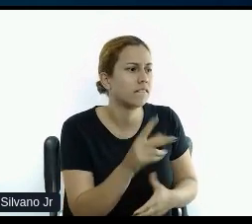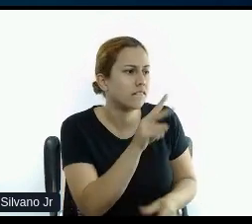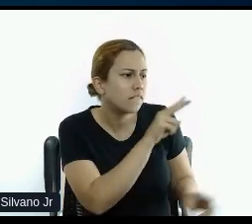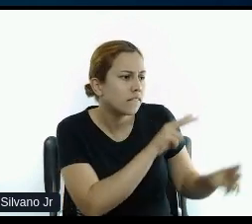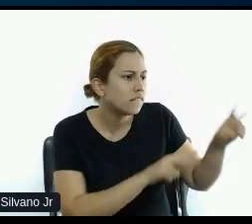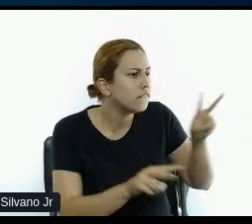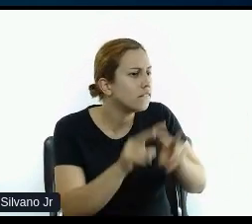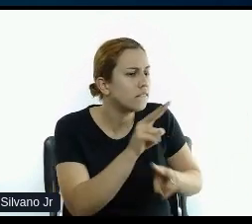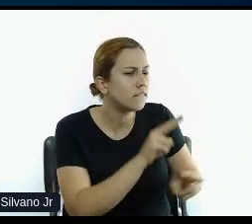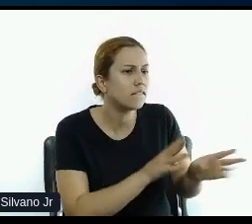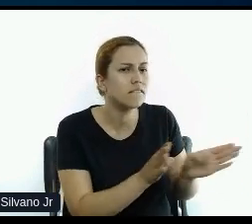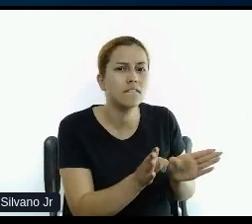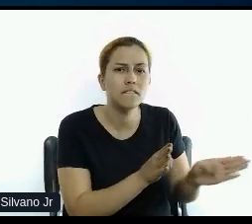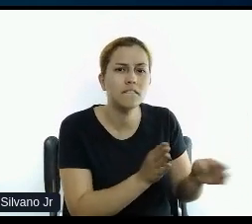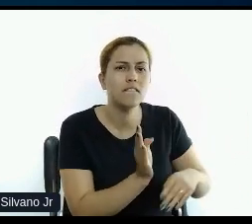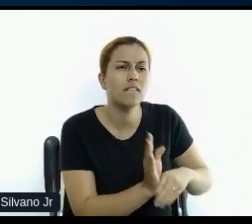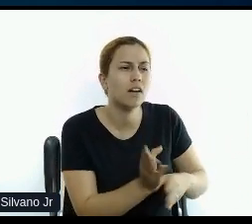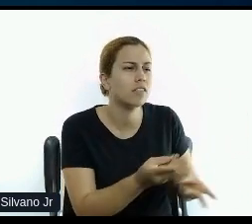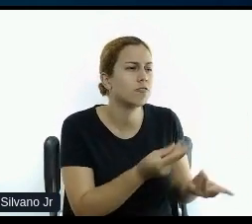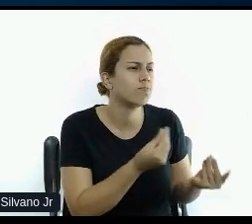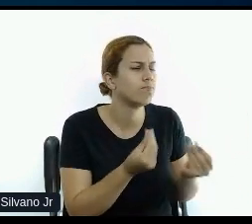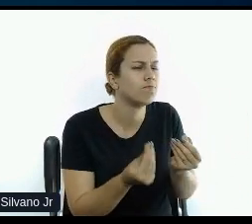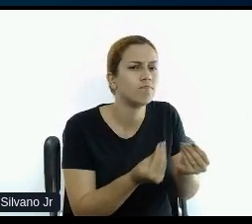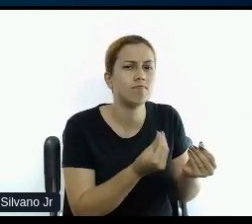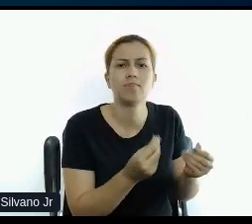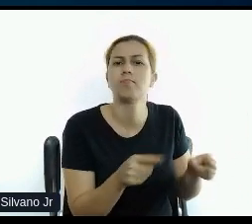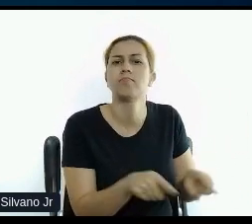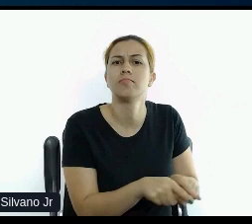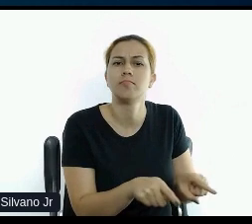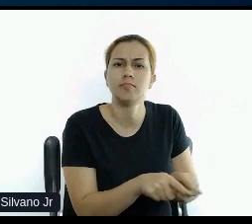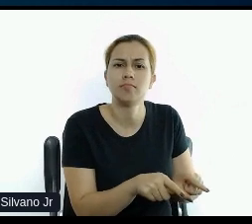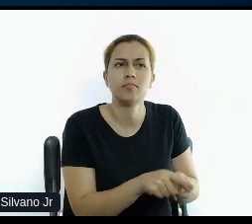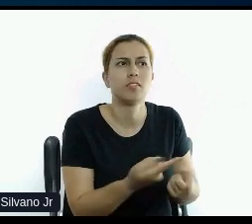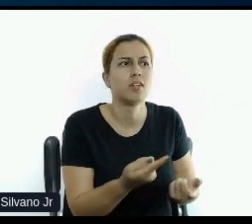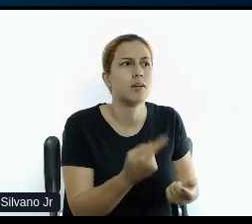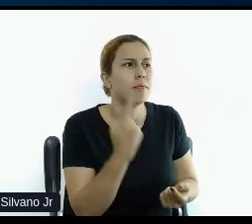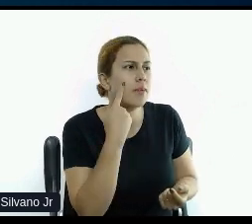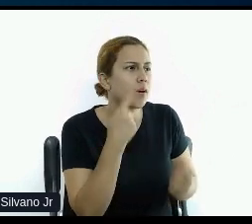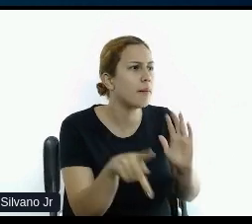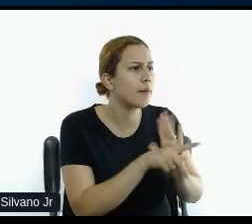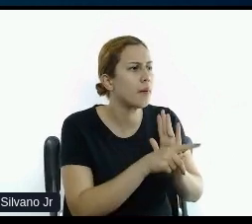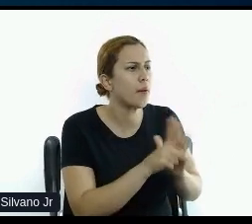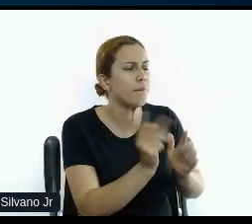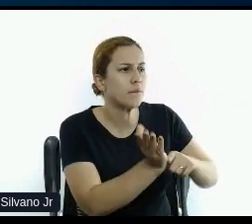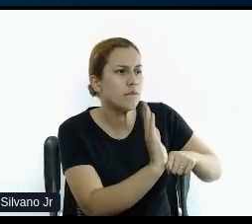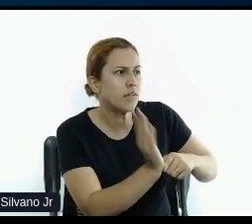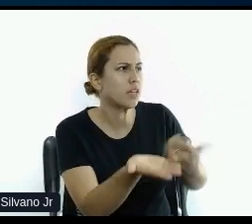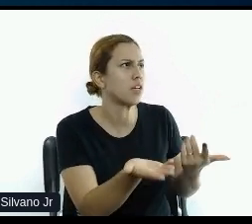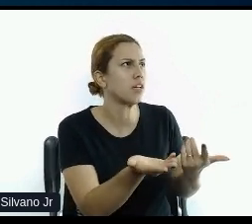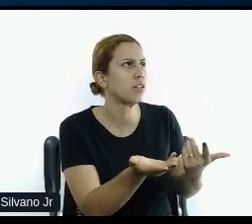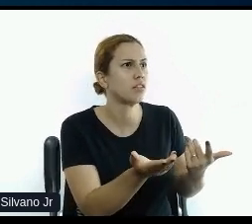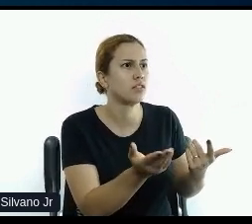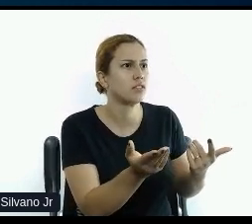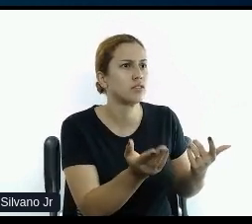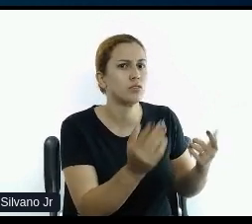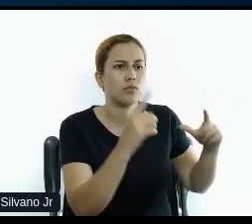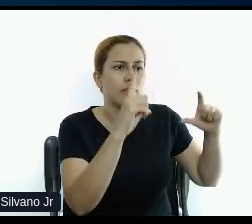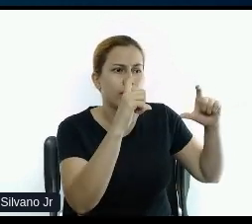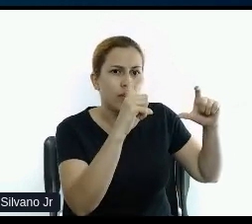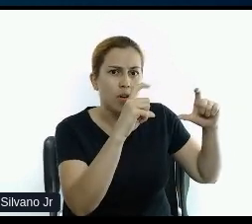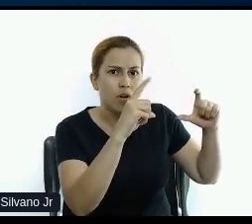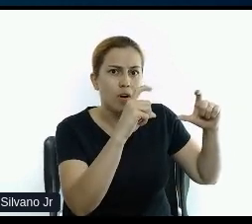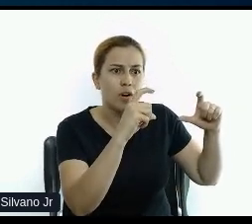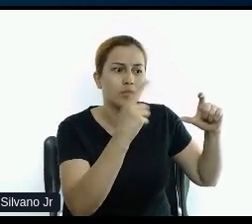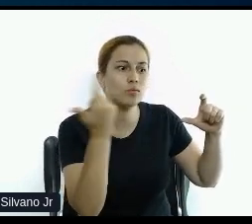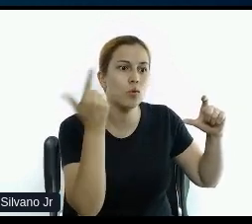acessíveis multissensoriais, a parte de descrição de imagens, descrição de vídeo, a gente conseguir estar convertendo texto em